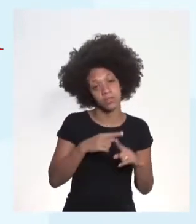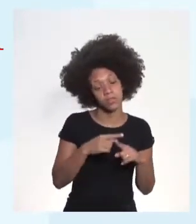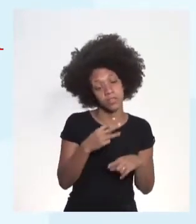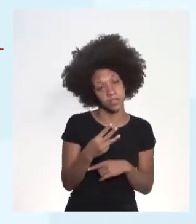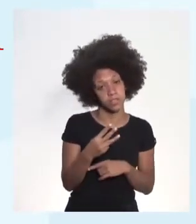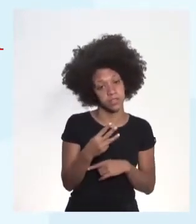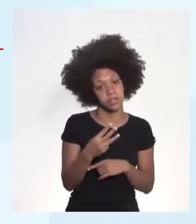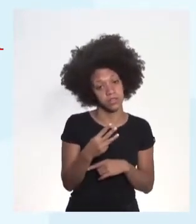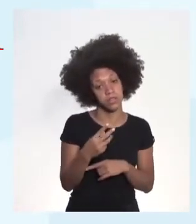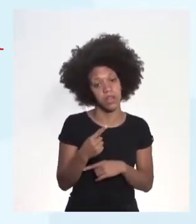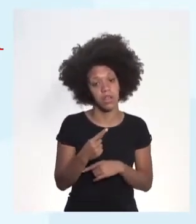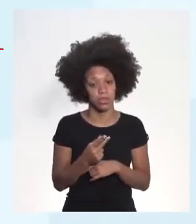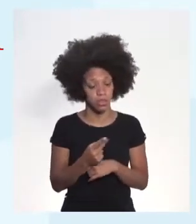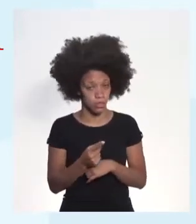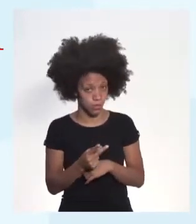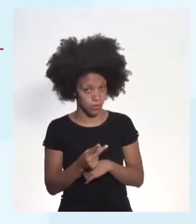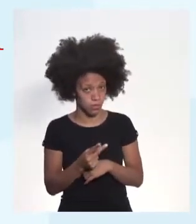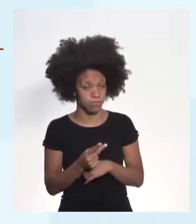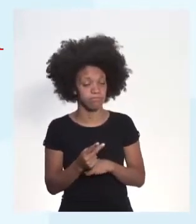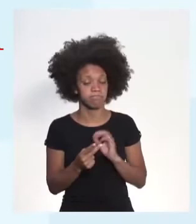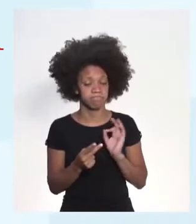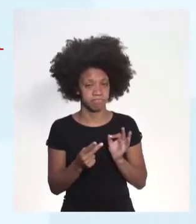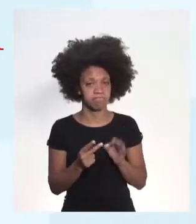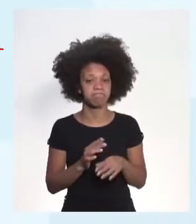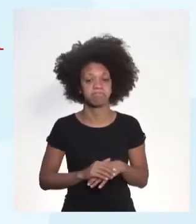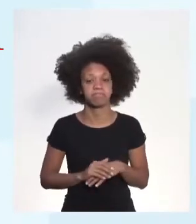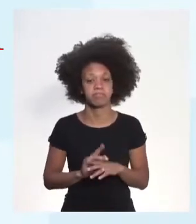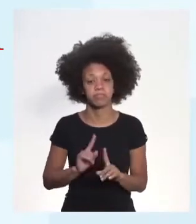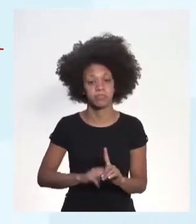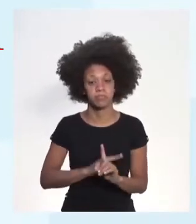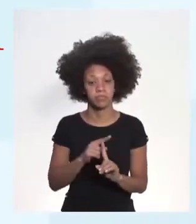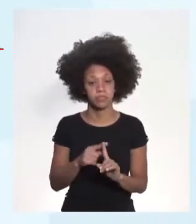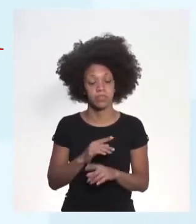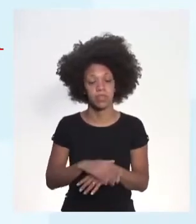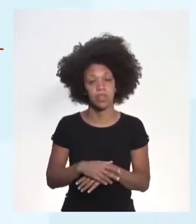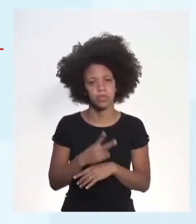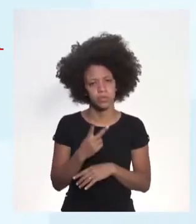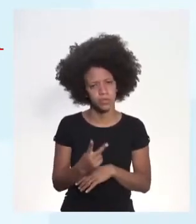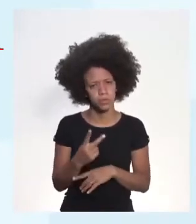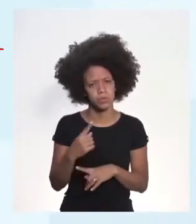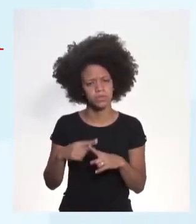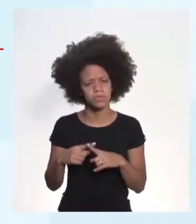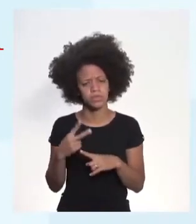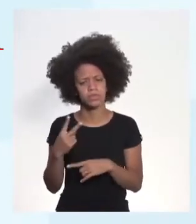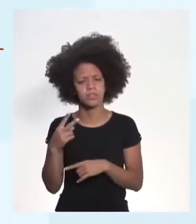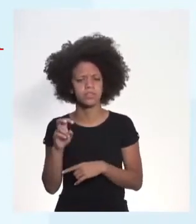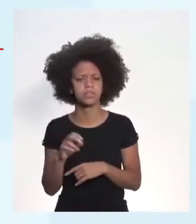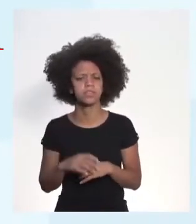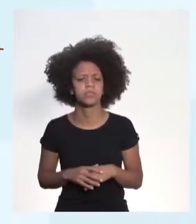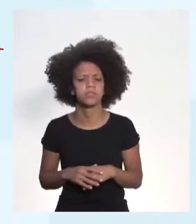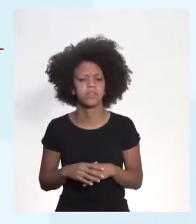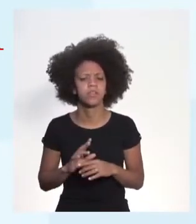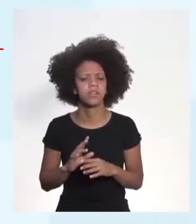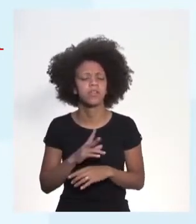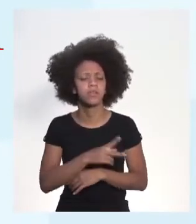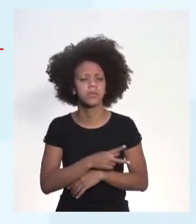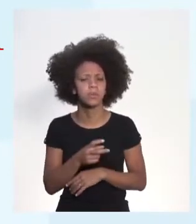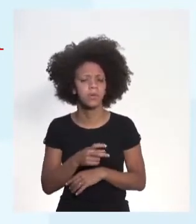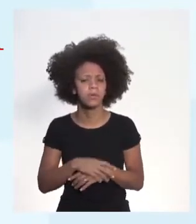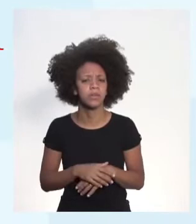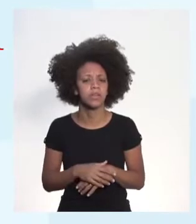3 = 12 mais duas vezes 25 igual